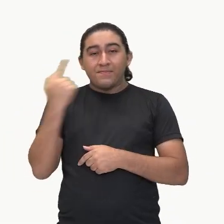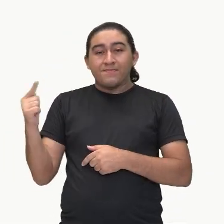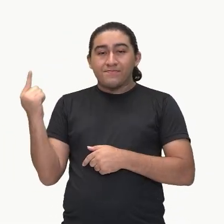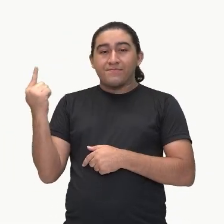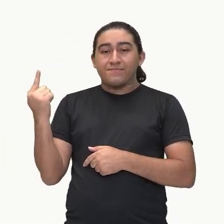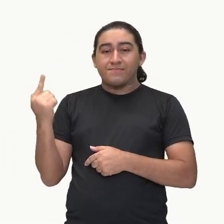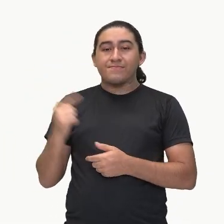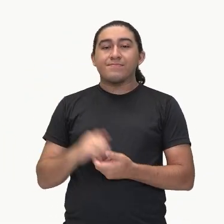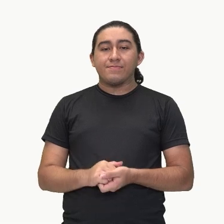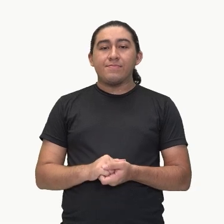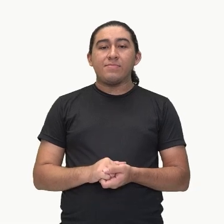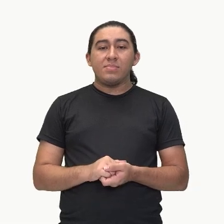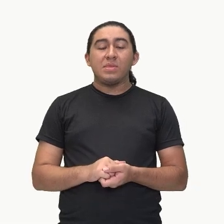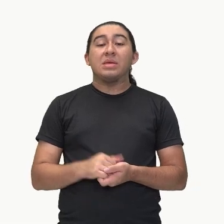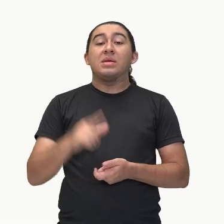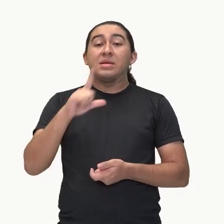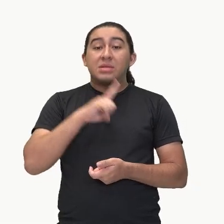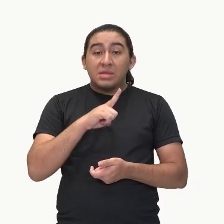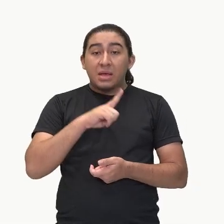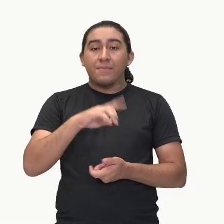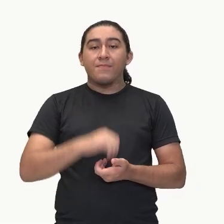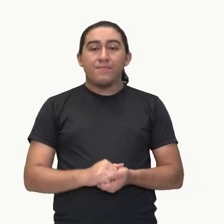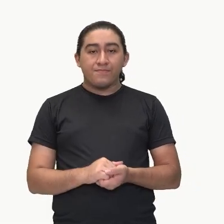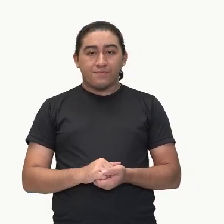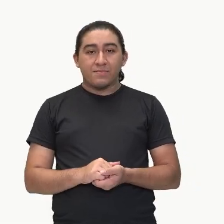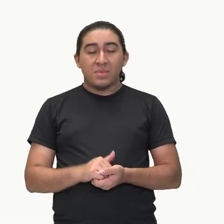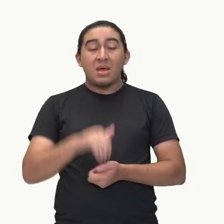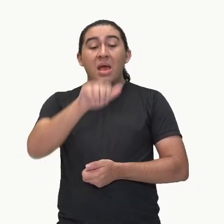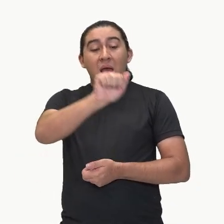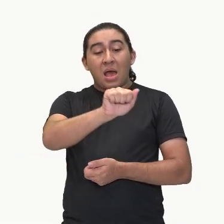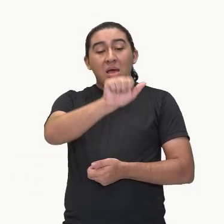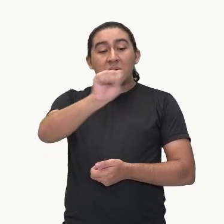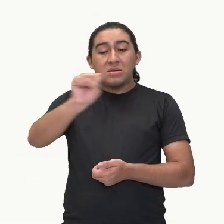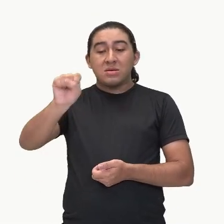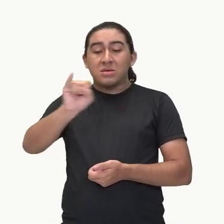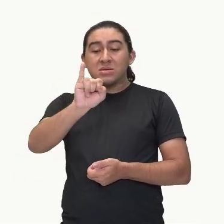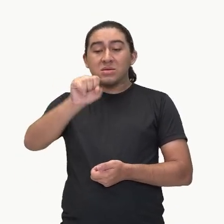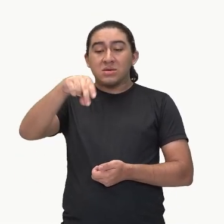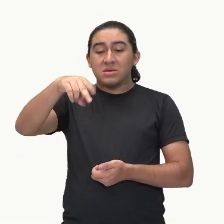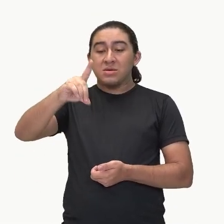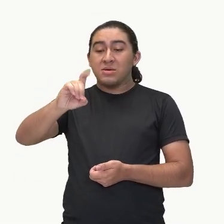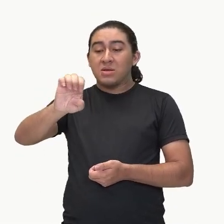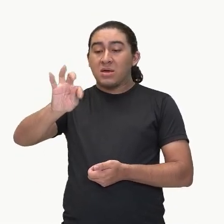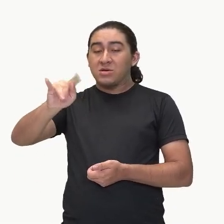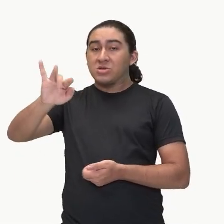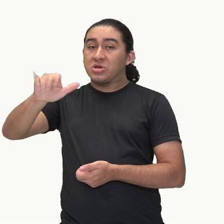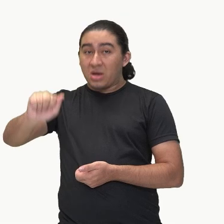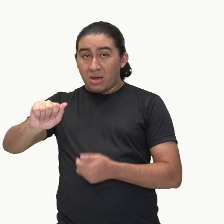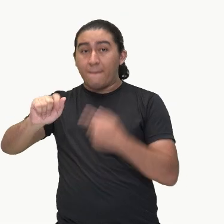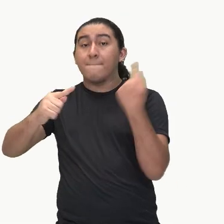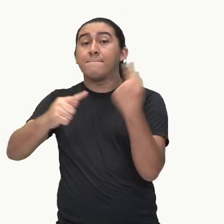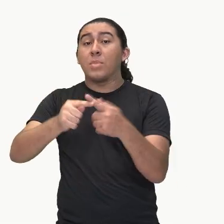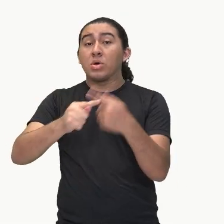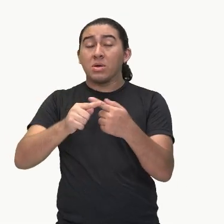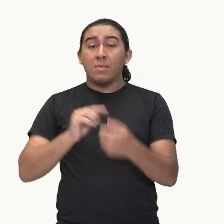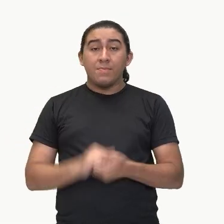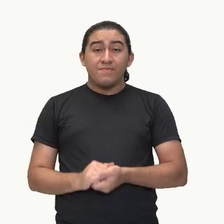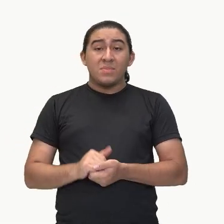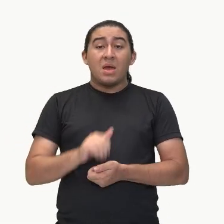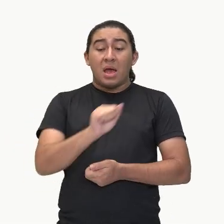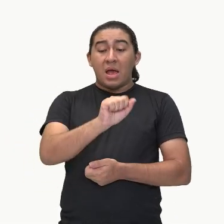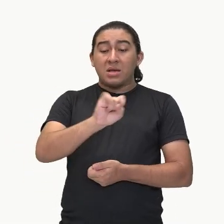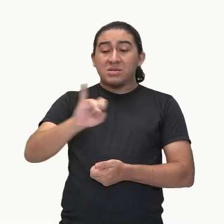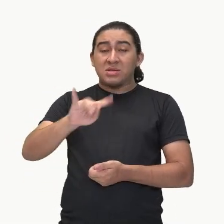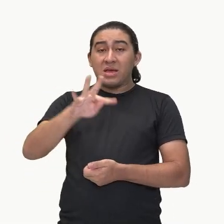avançar? Nós temos as orações que são assindéticas, porque elas são aquelas que não